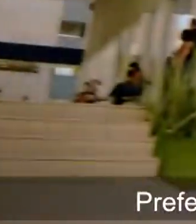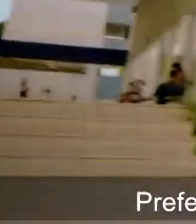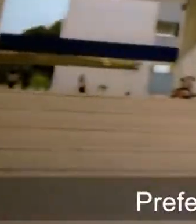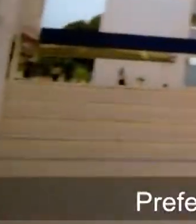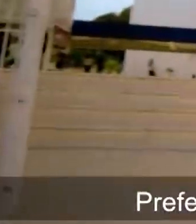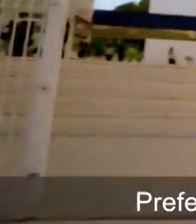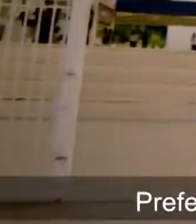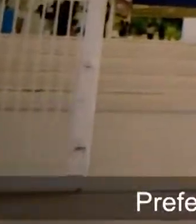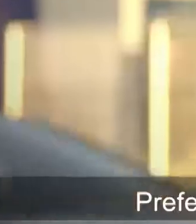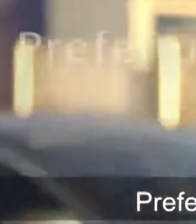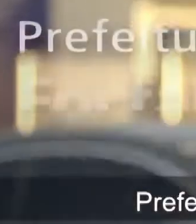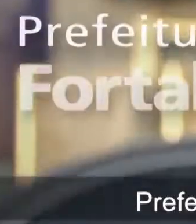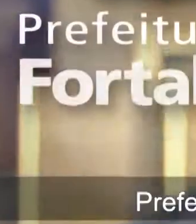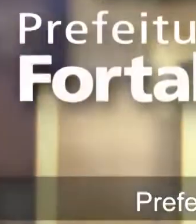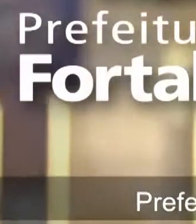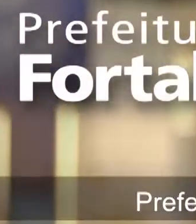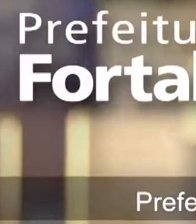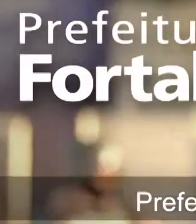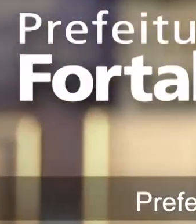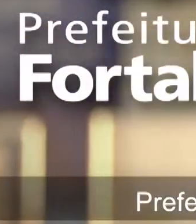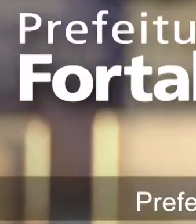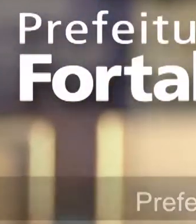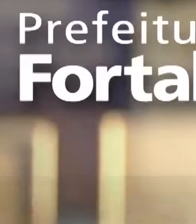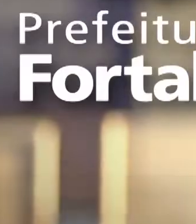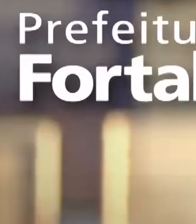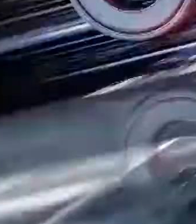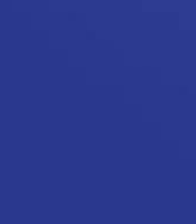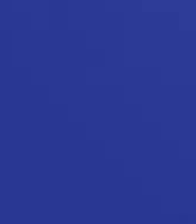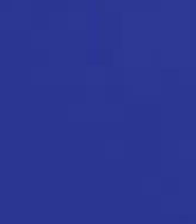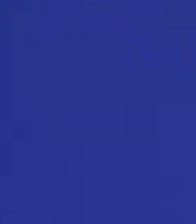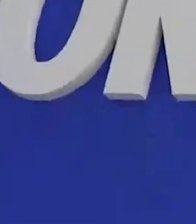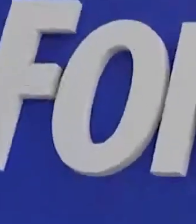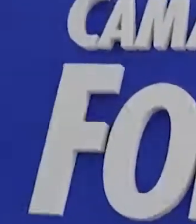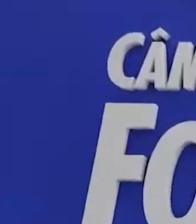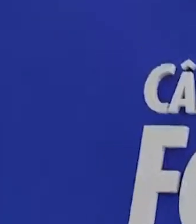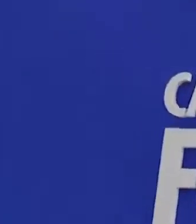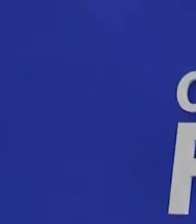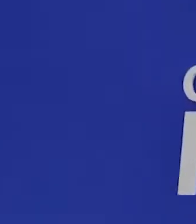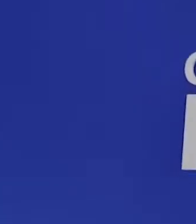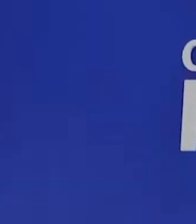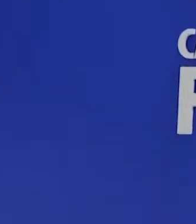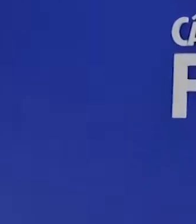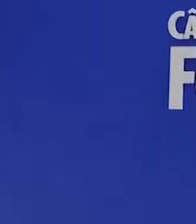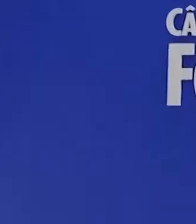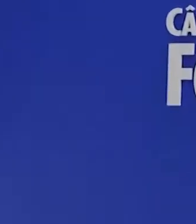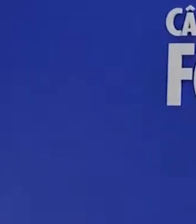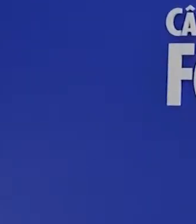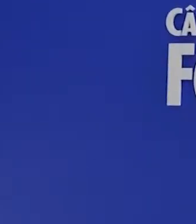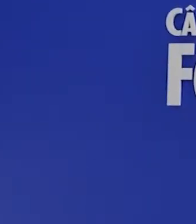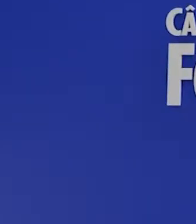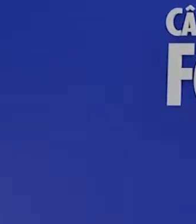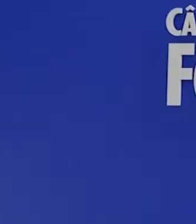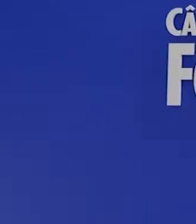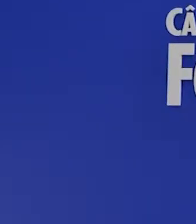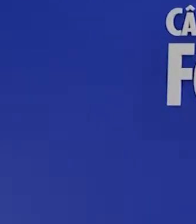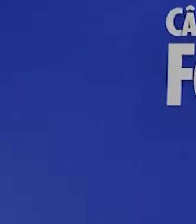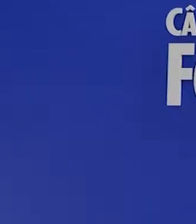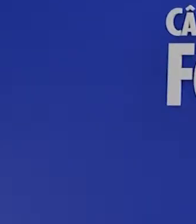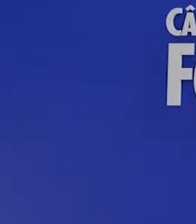Você elimina o direito de você pensar e se expressar livremente. Você amordaça a